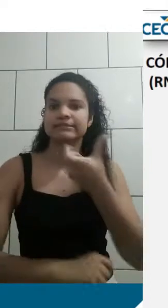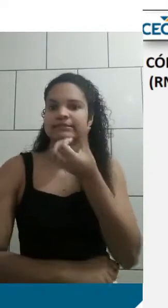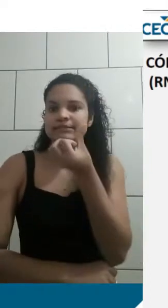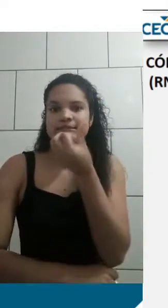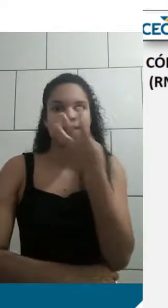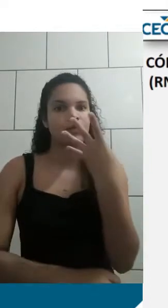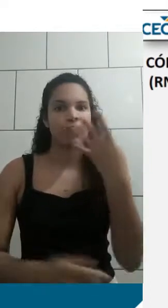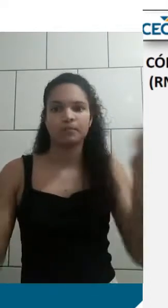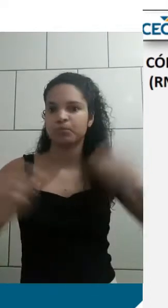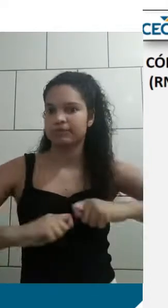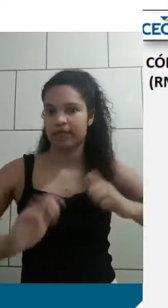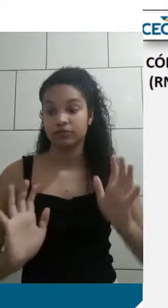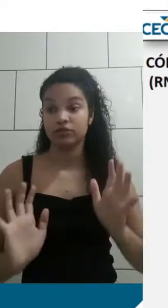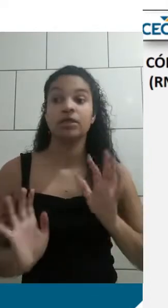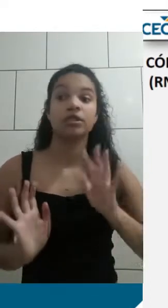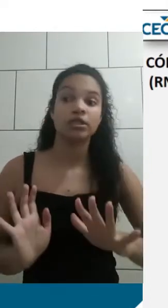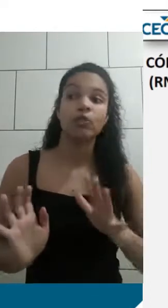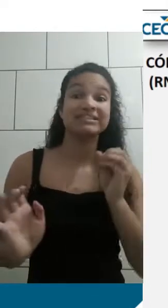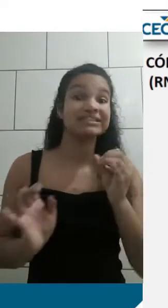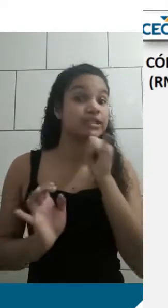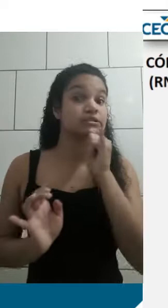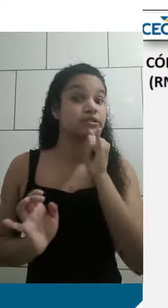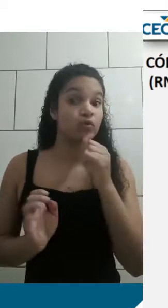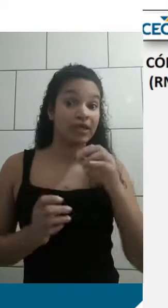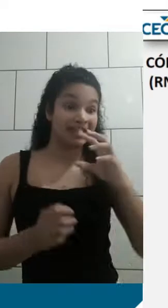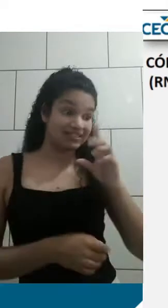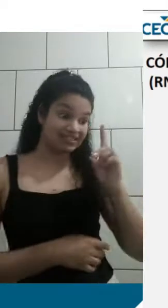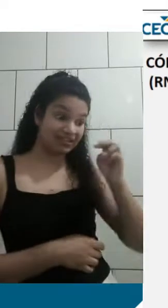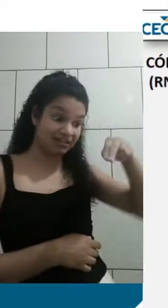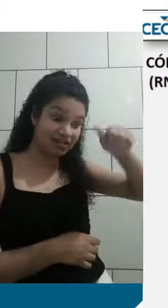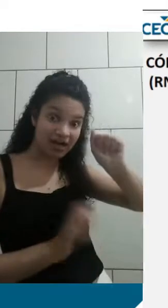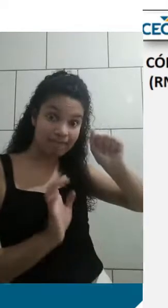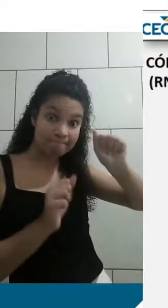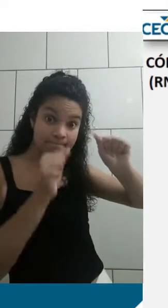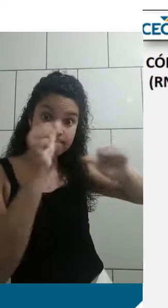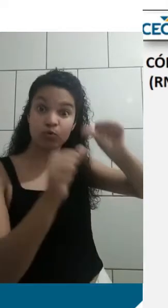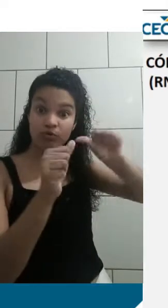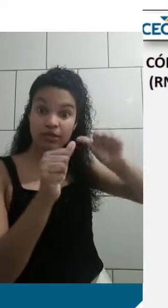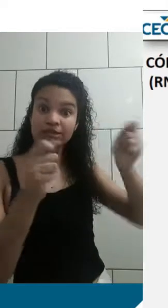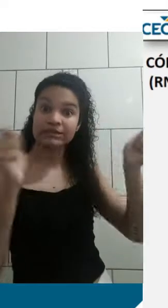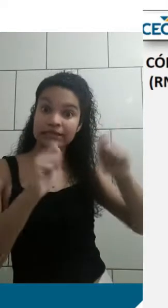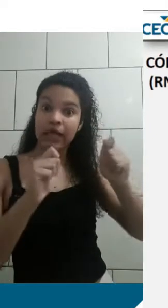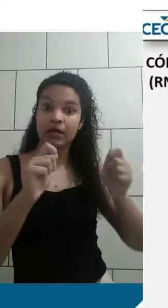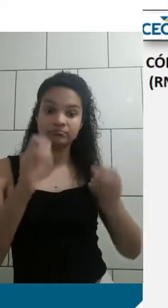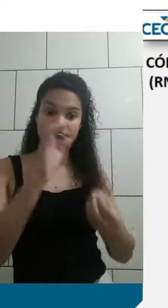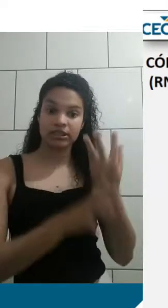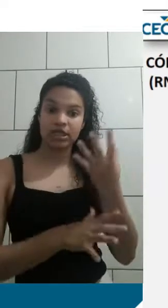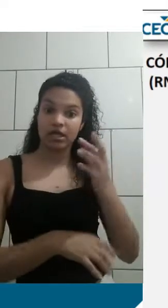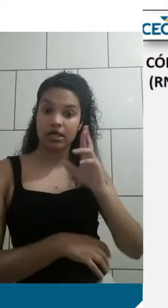Isso implica que se ocorre uma mudança no DNA, essa mudança pode passar para o RNA